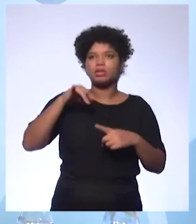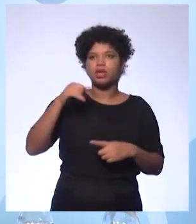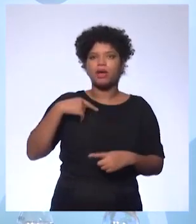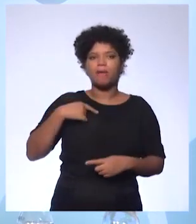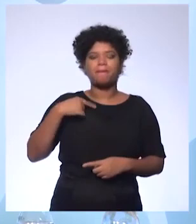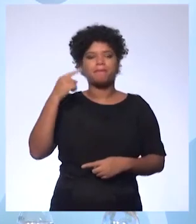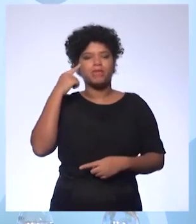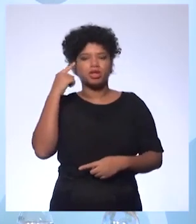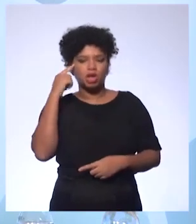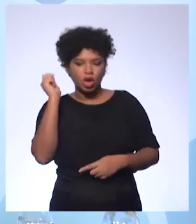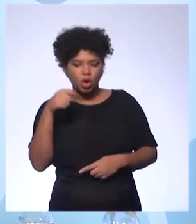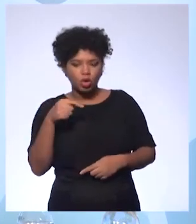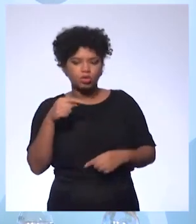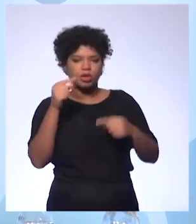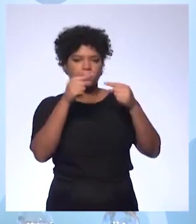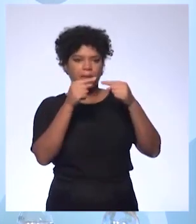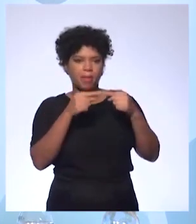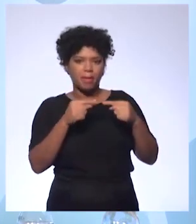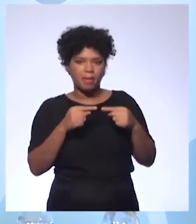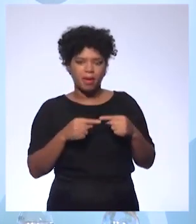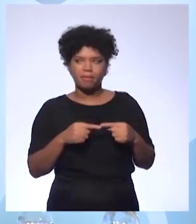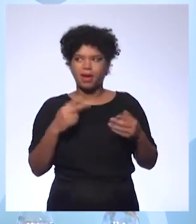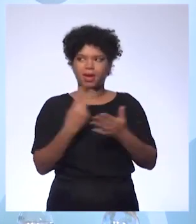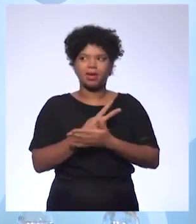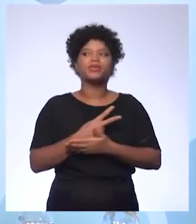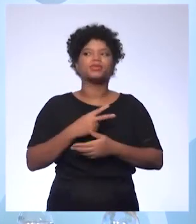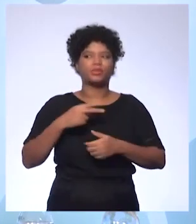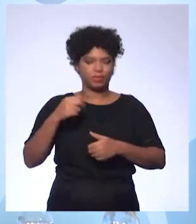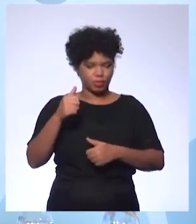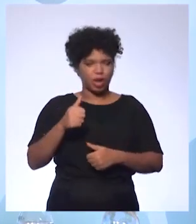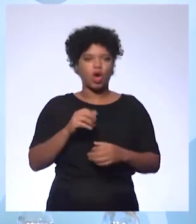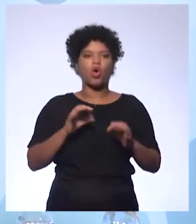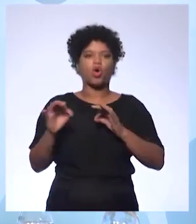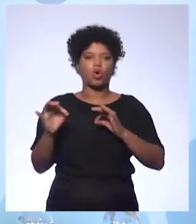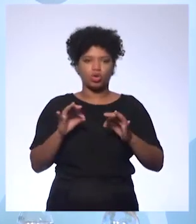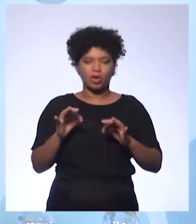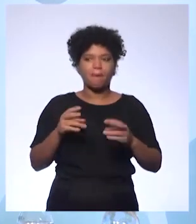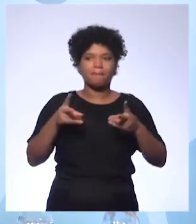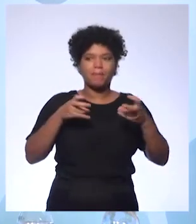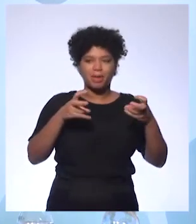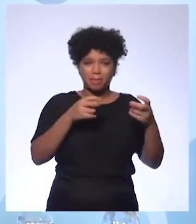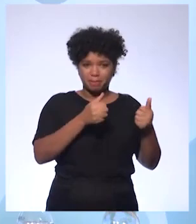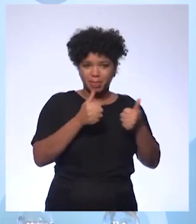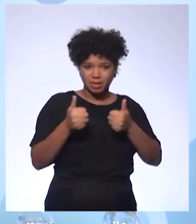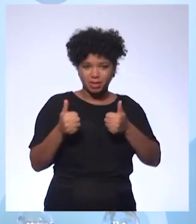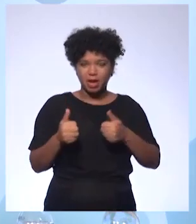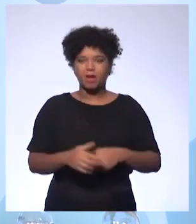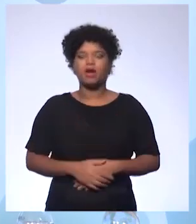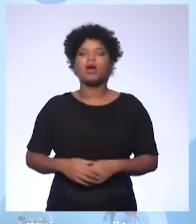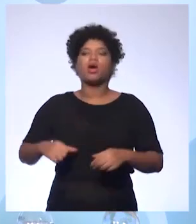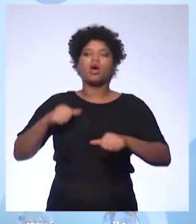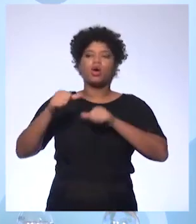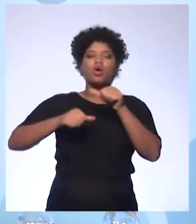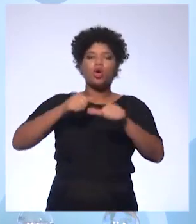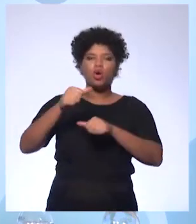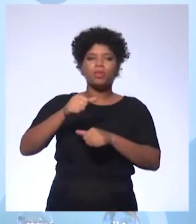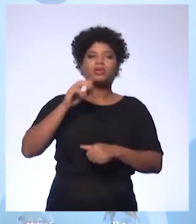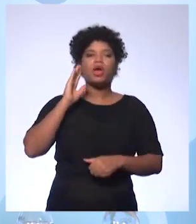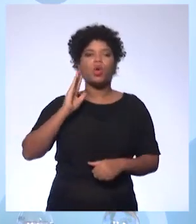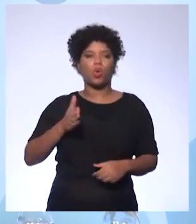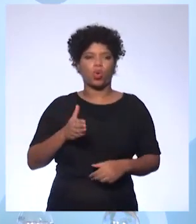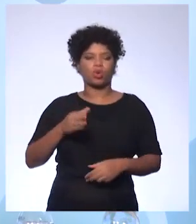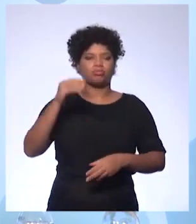consigo mesmo, aonde ele está errando, se ele consegue perceber, como eu já disse, a mudança partirá